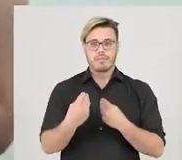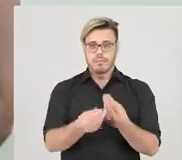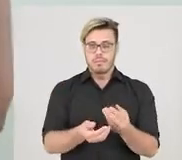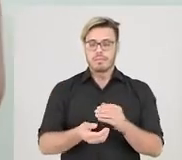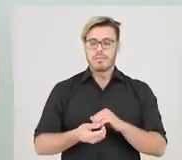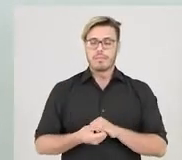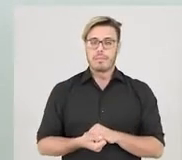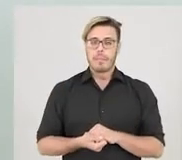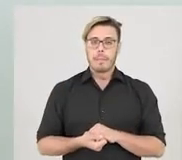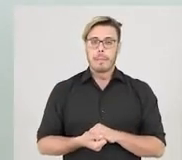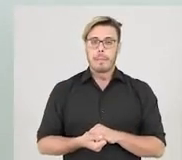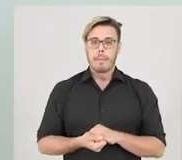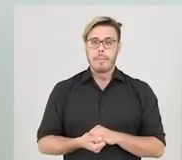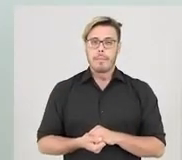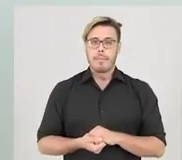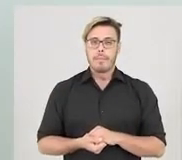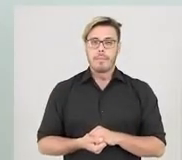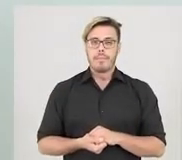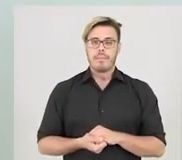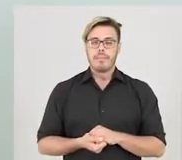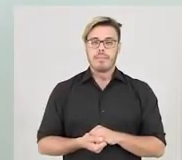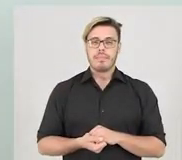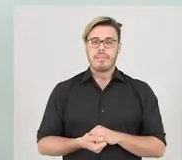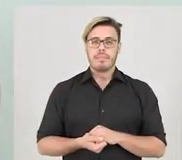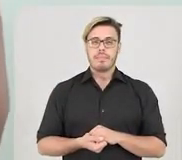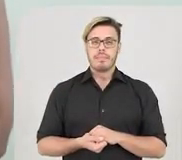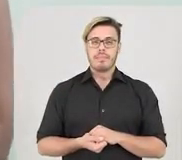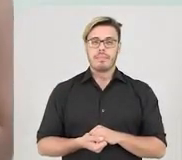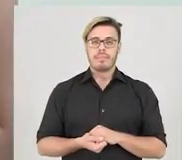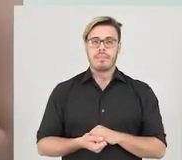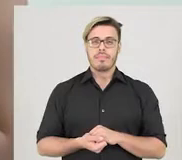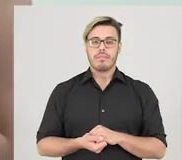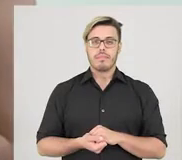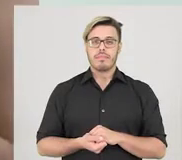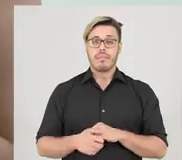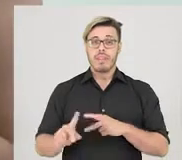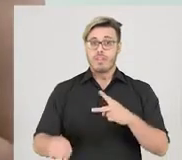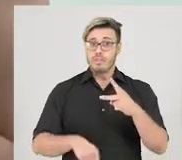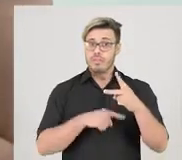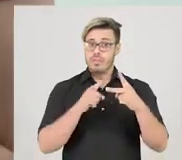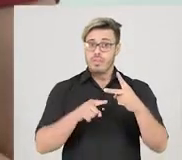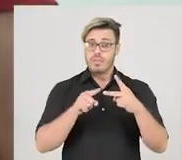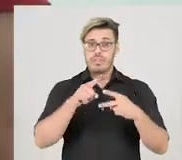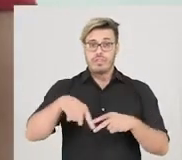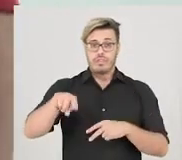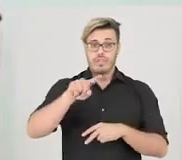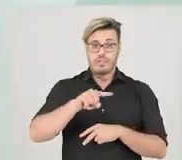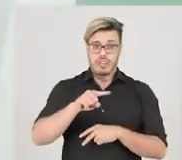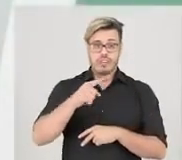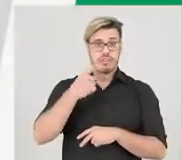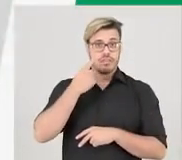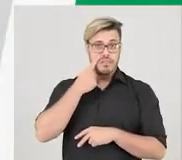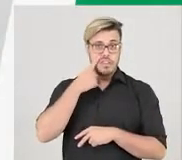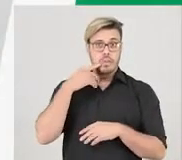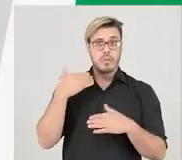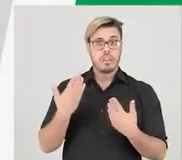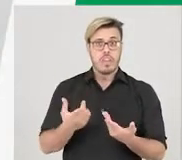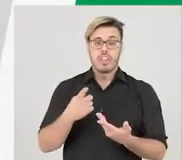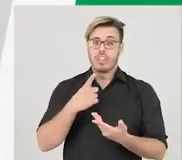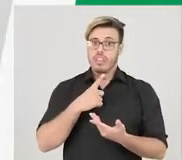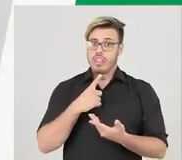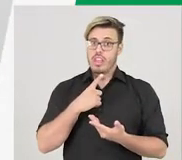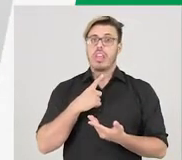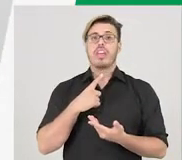Lá no nível 2, vocês vão então fazer o roteiro de trabalho pedagógico. É lá que você vai dizer quais